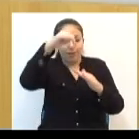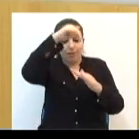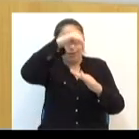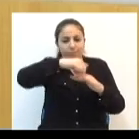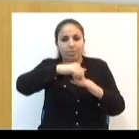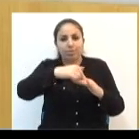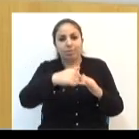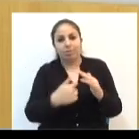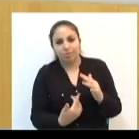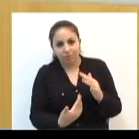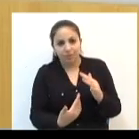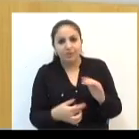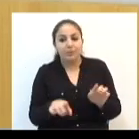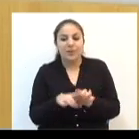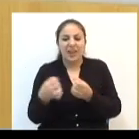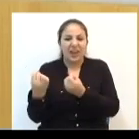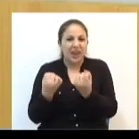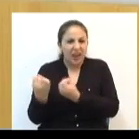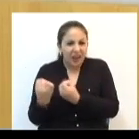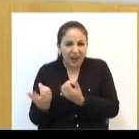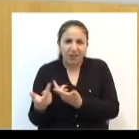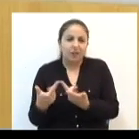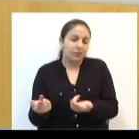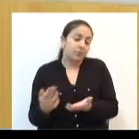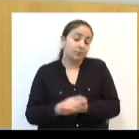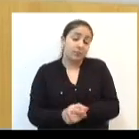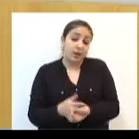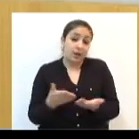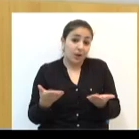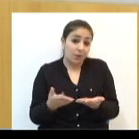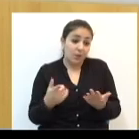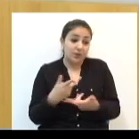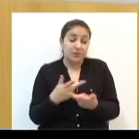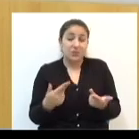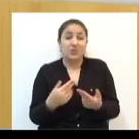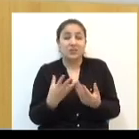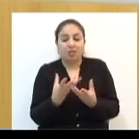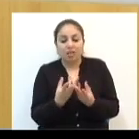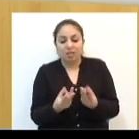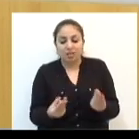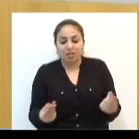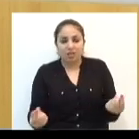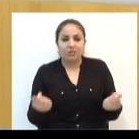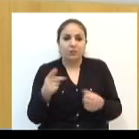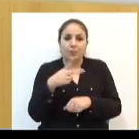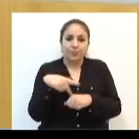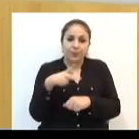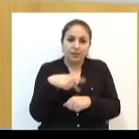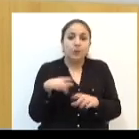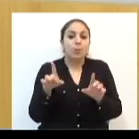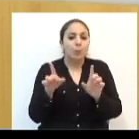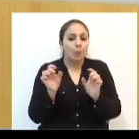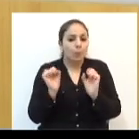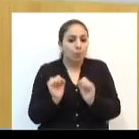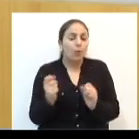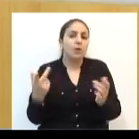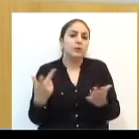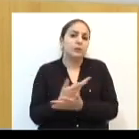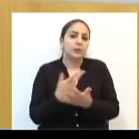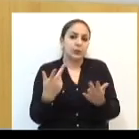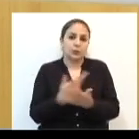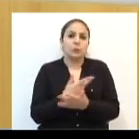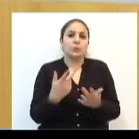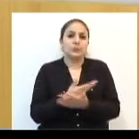atento. E os outros efeitos são muito a longo prazo, são muito diluídos no país e tal, então pode haver um aumento